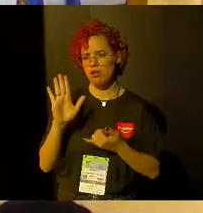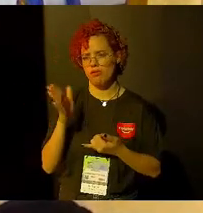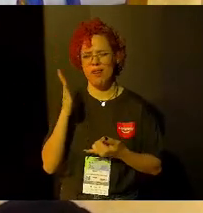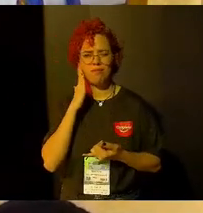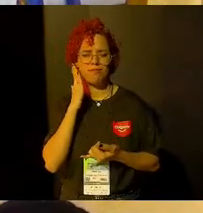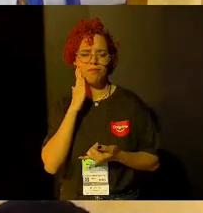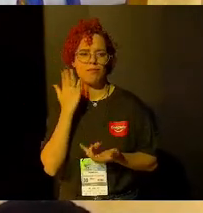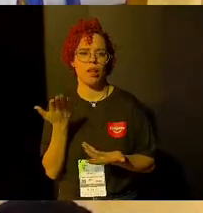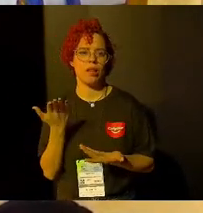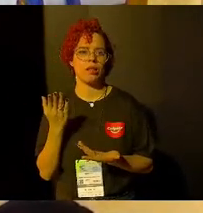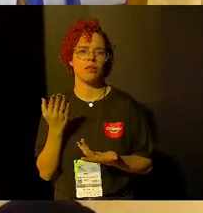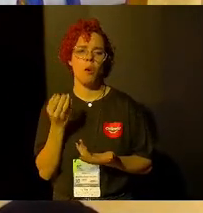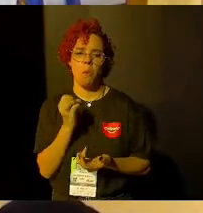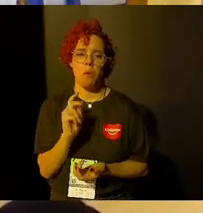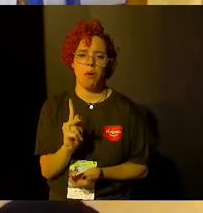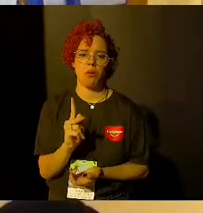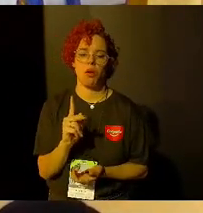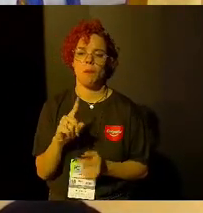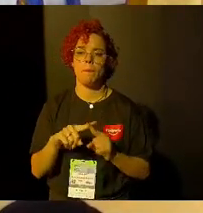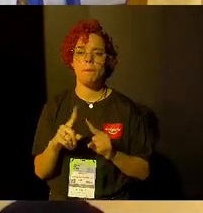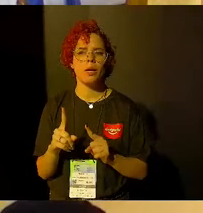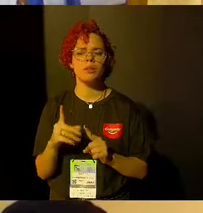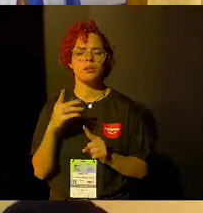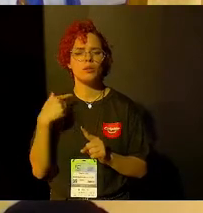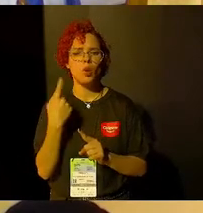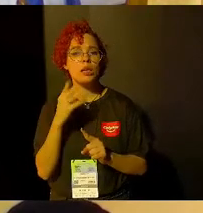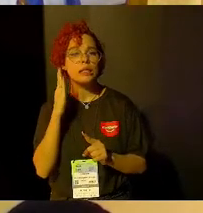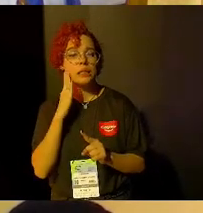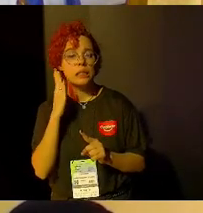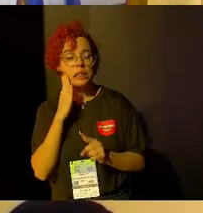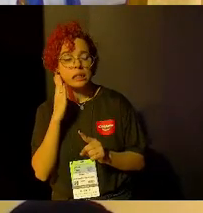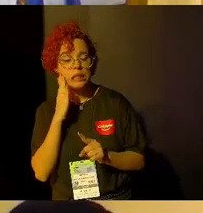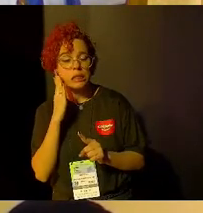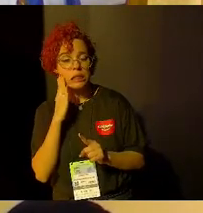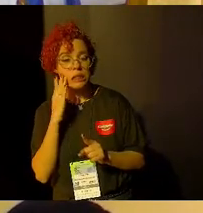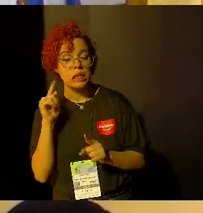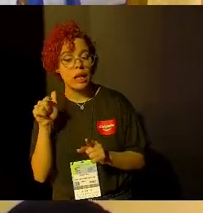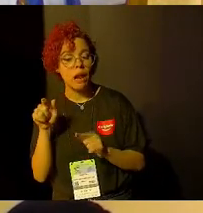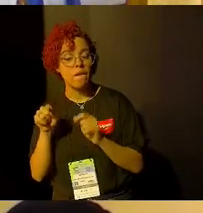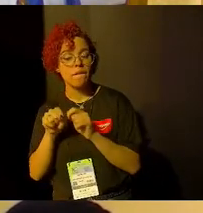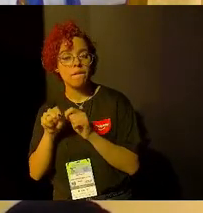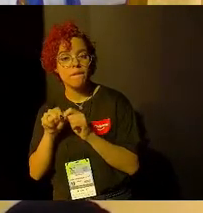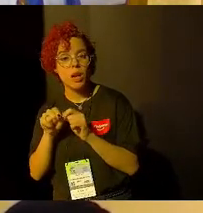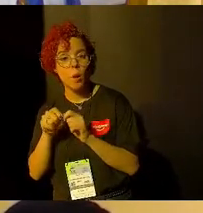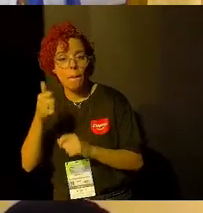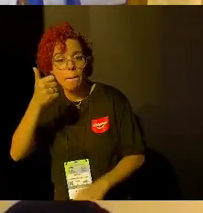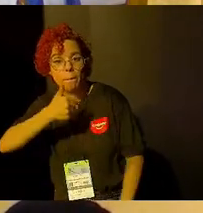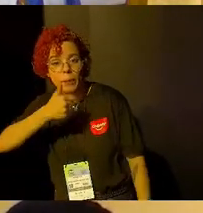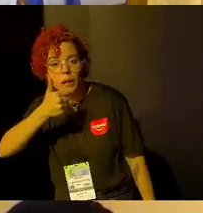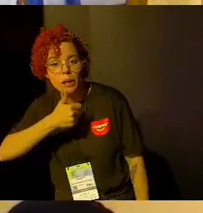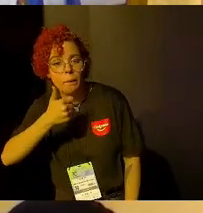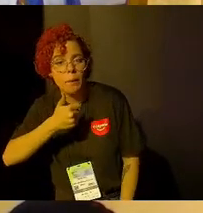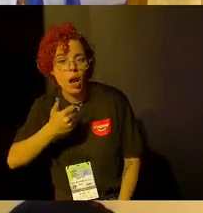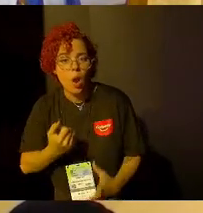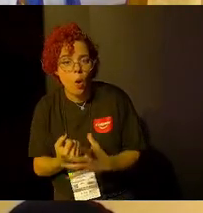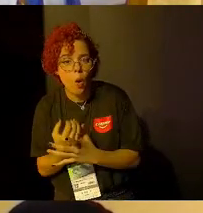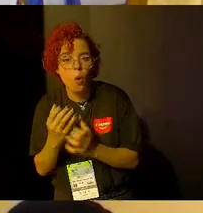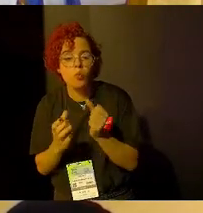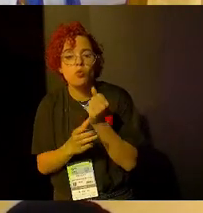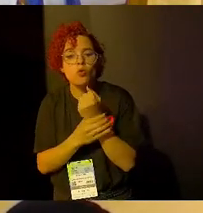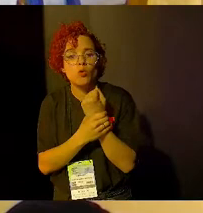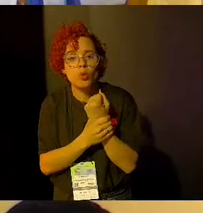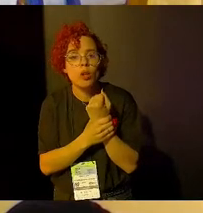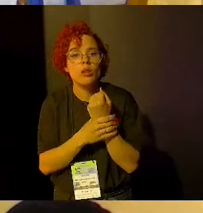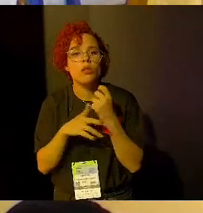já sei tá bom mas a gente sabia que ele fez O Primeiro Batalhão deu origem à segurança pública e deu origem à